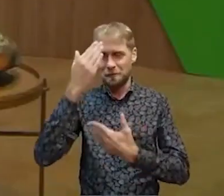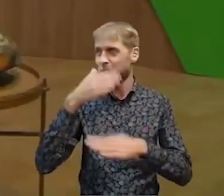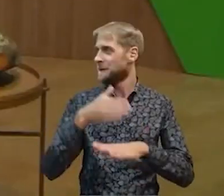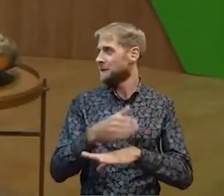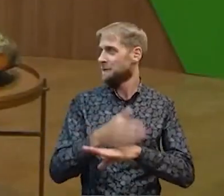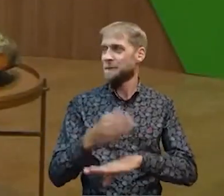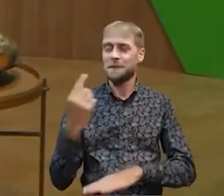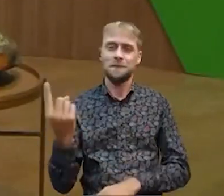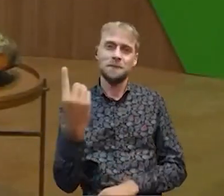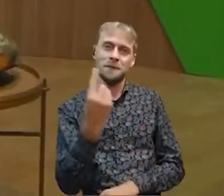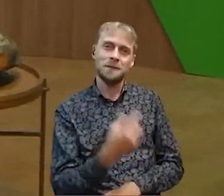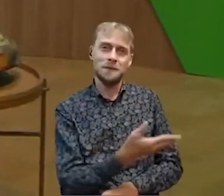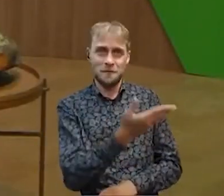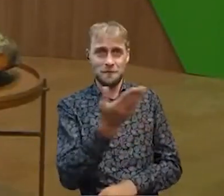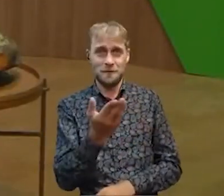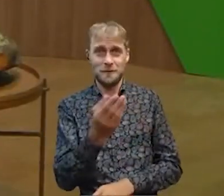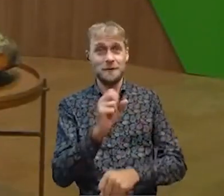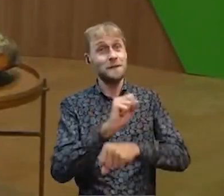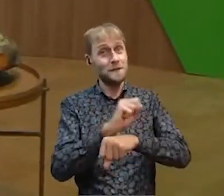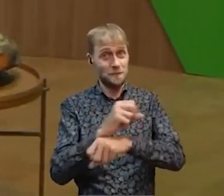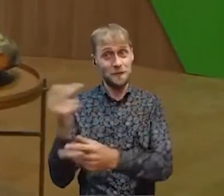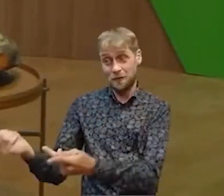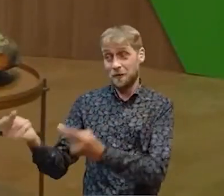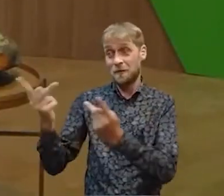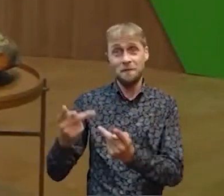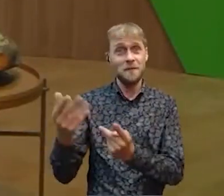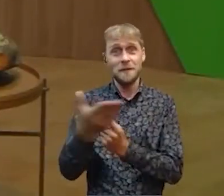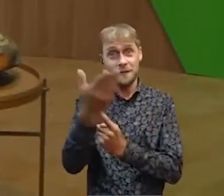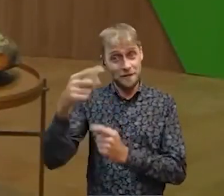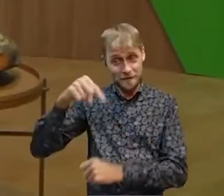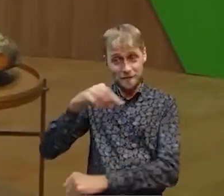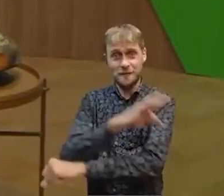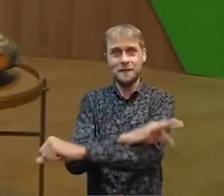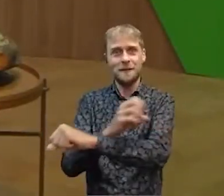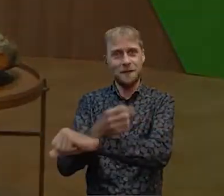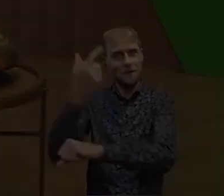um de vocês. Estou esperando a visita de vocês aqui no Tocantins outra vez, tá bom?